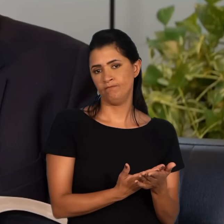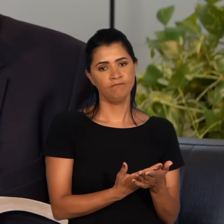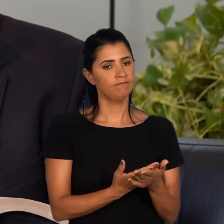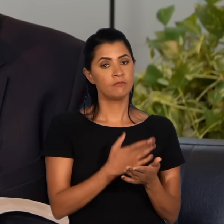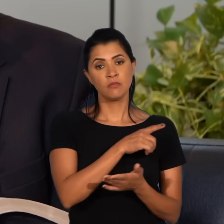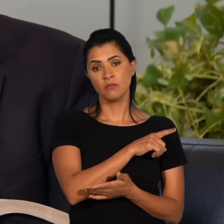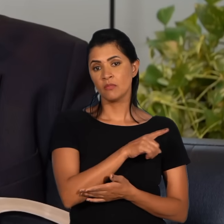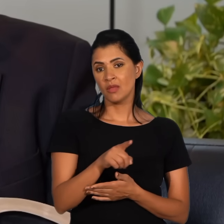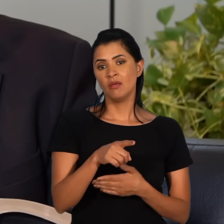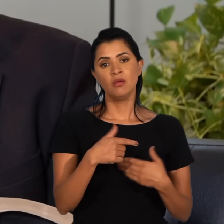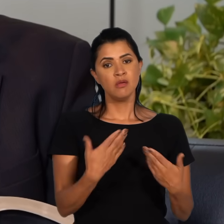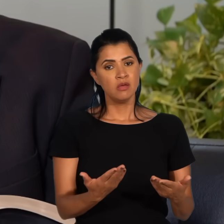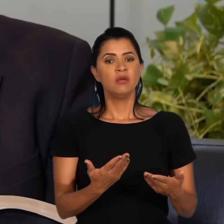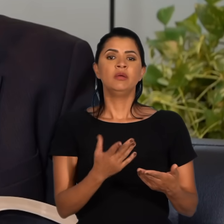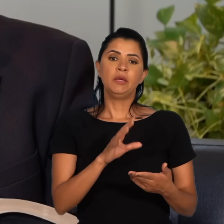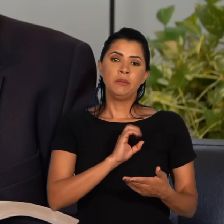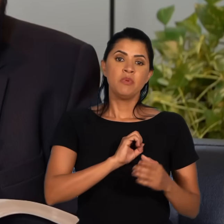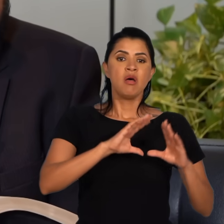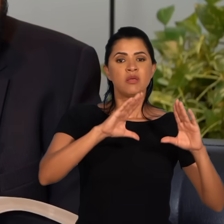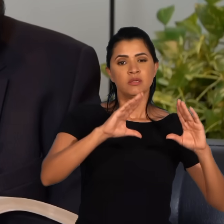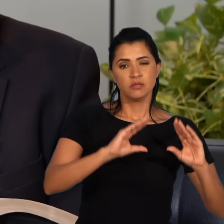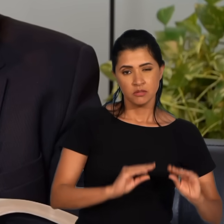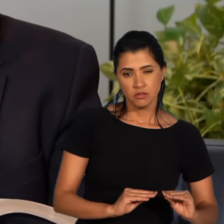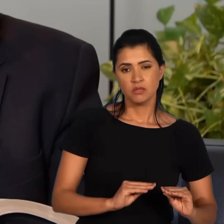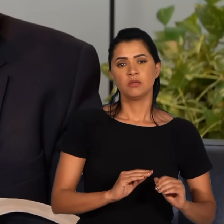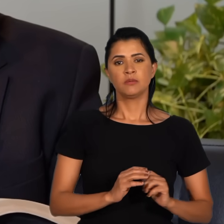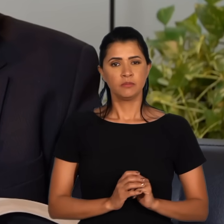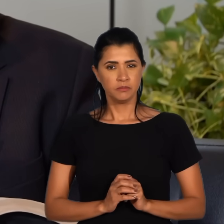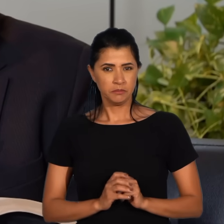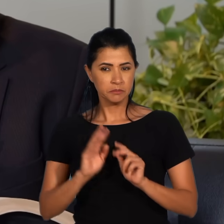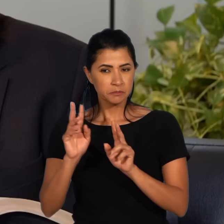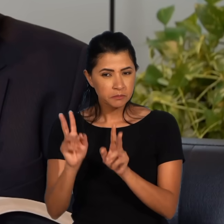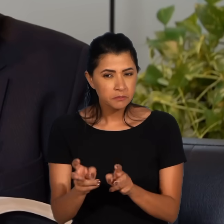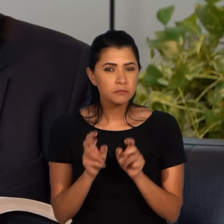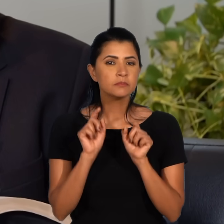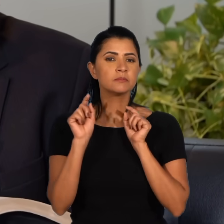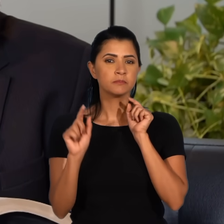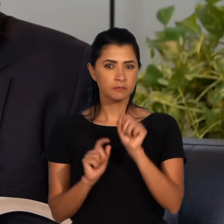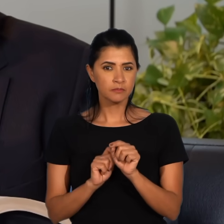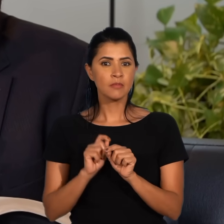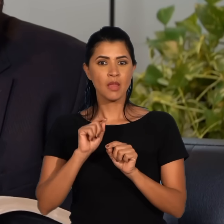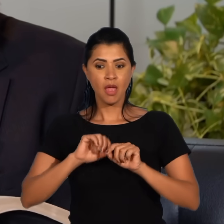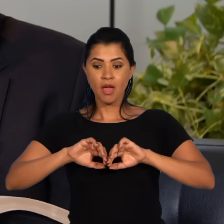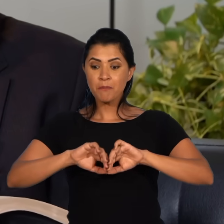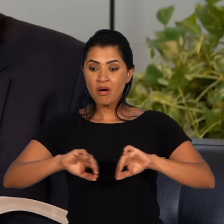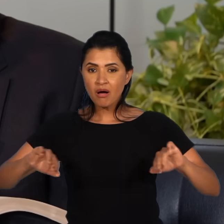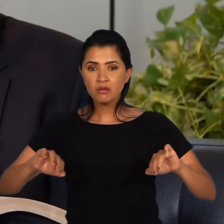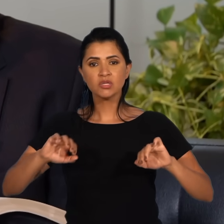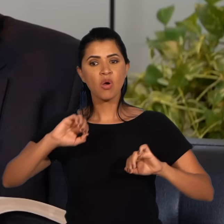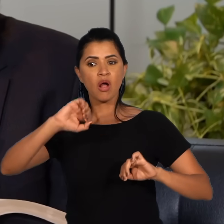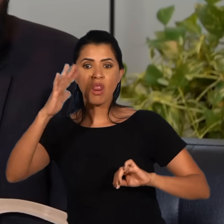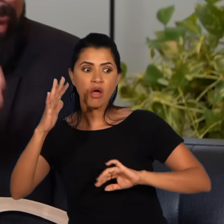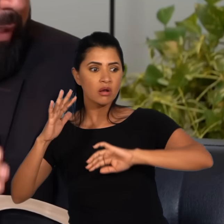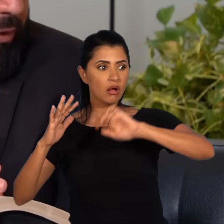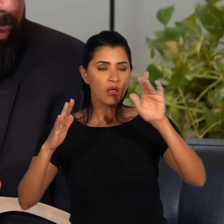incrédulos e estes por sua vez amam as trevas a gente percebe que essa divisão ela